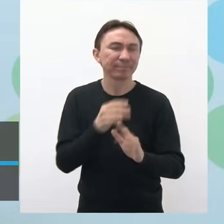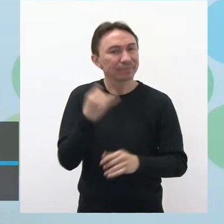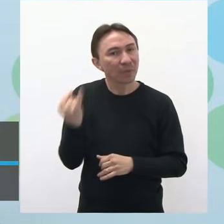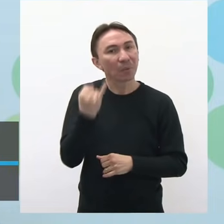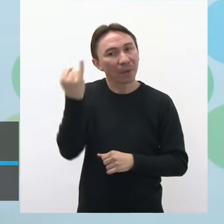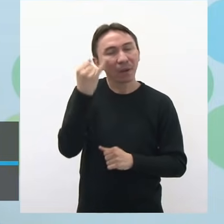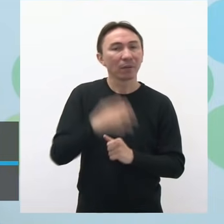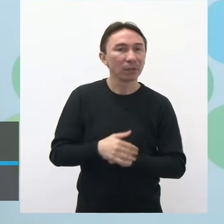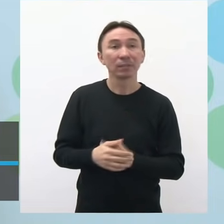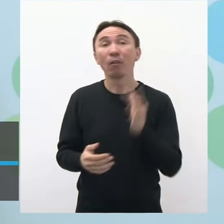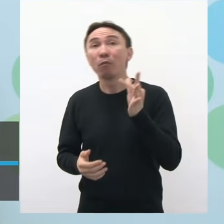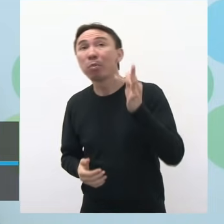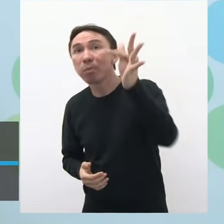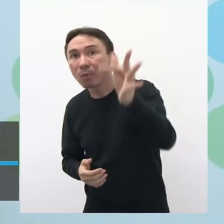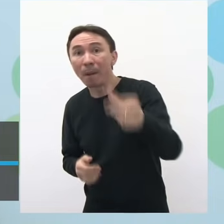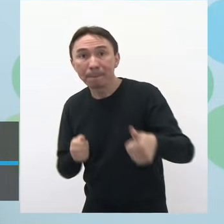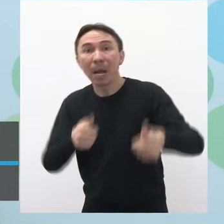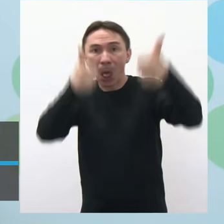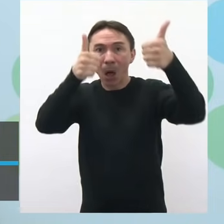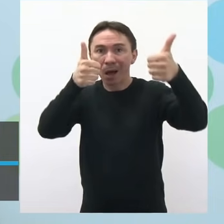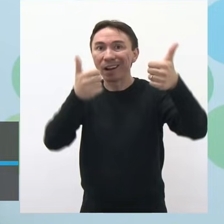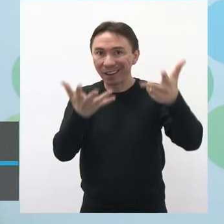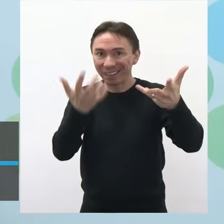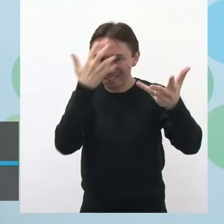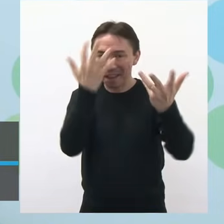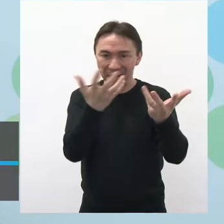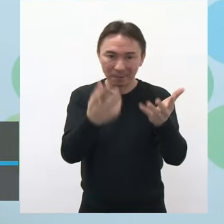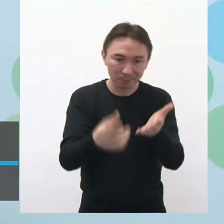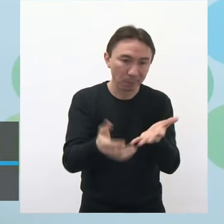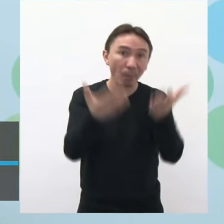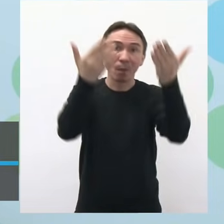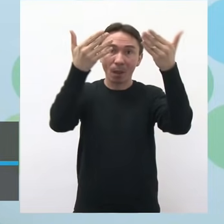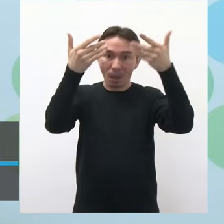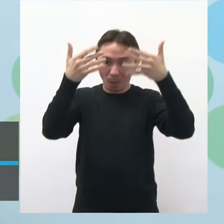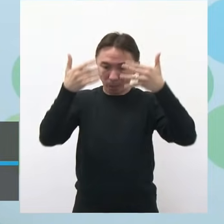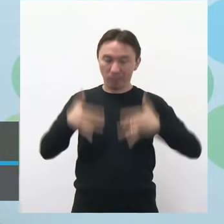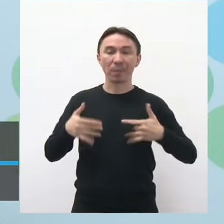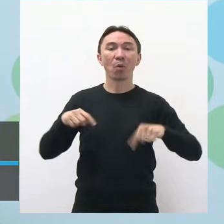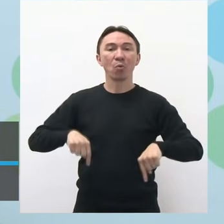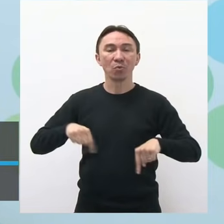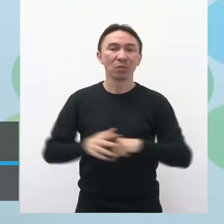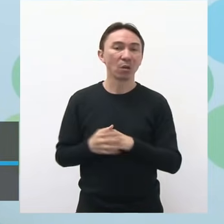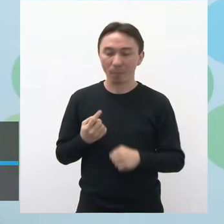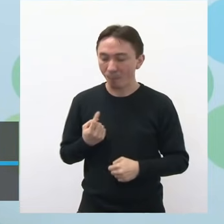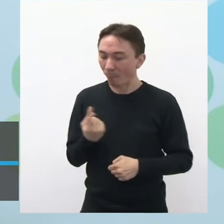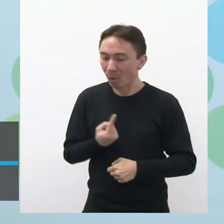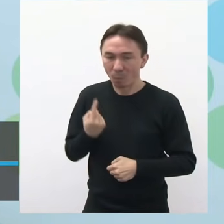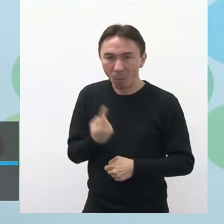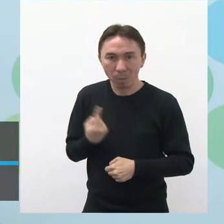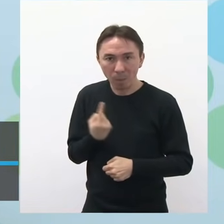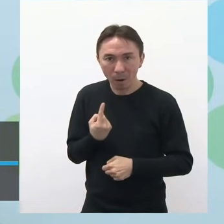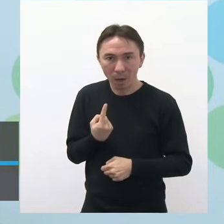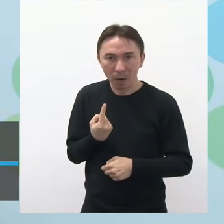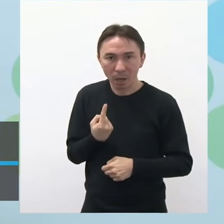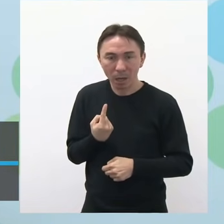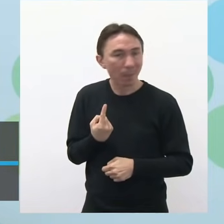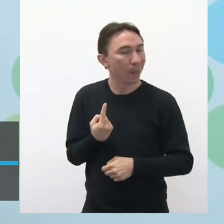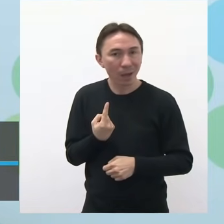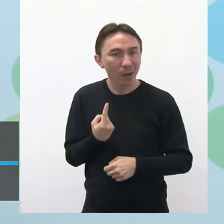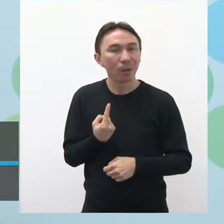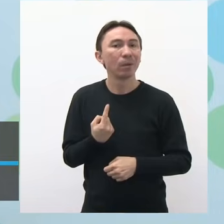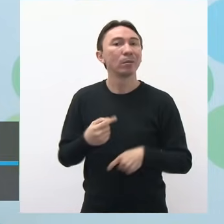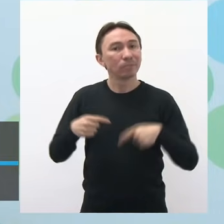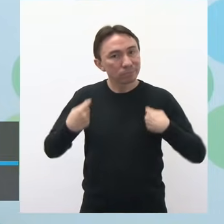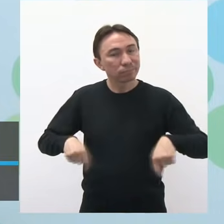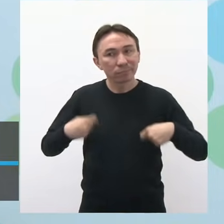construção de um futuro melhor. Mas a gente tem que pensar que a gente não pode só sonhar isoladamente, a gente tem que sonhar de forma coletiva.